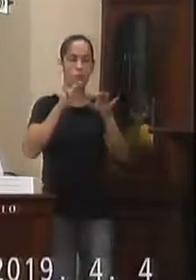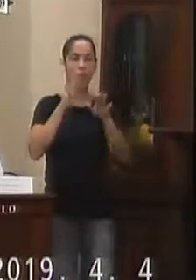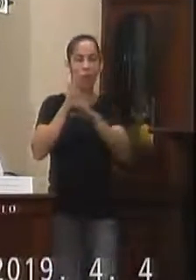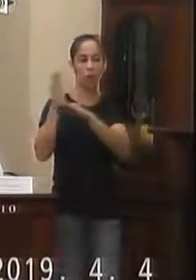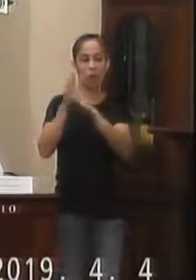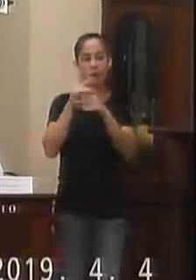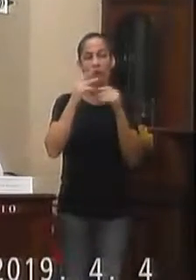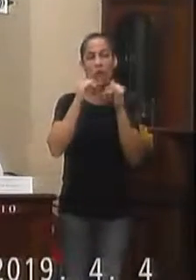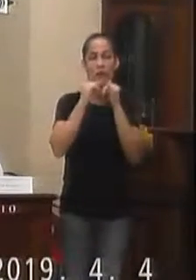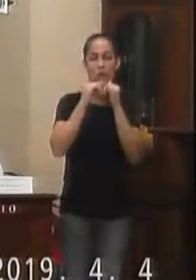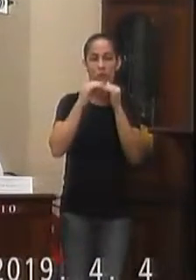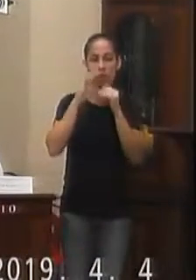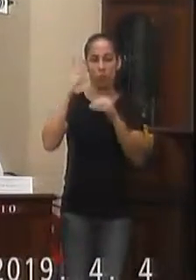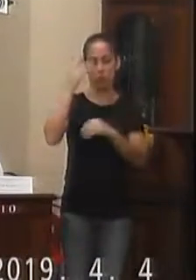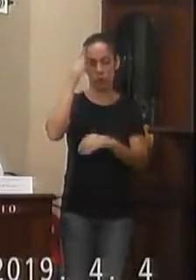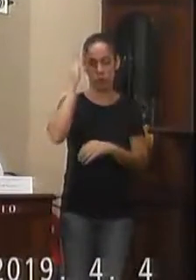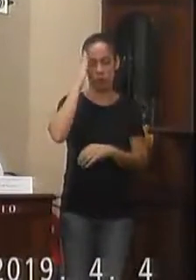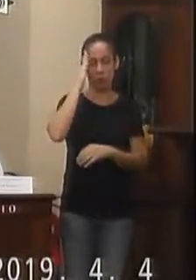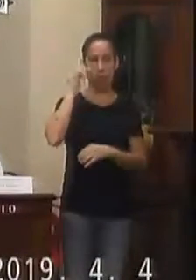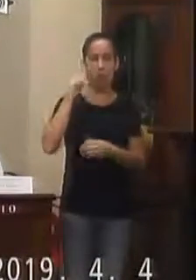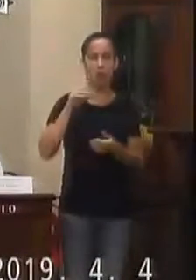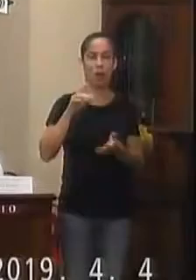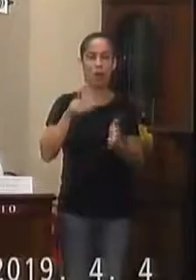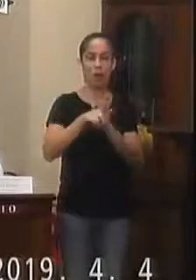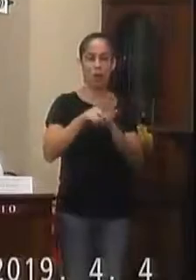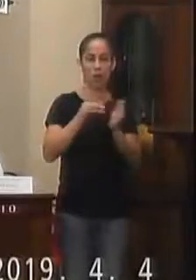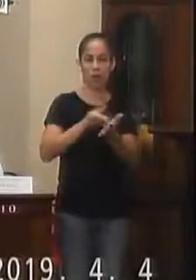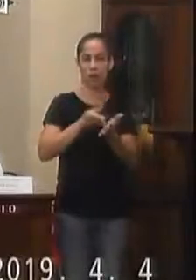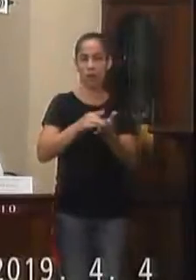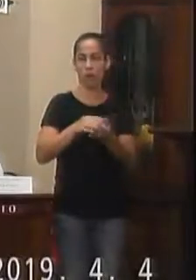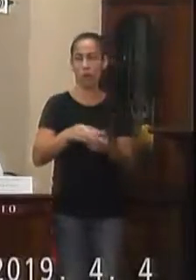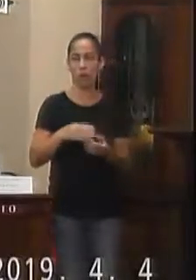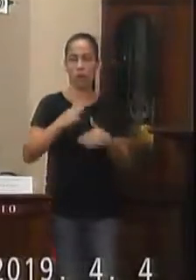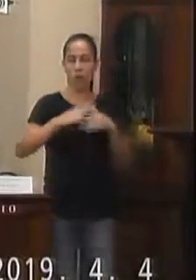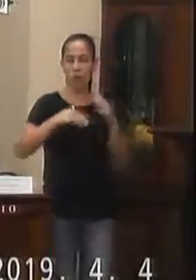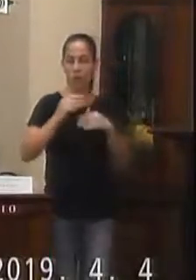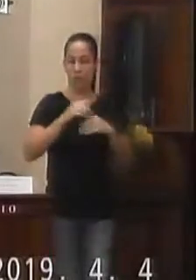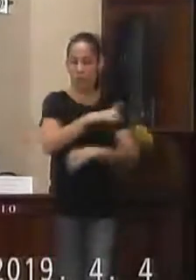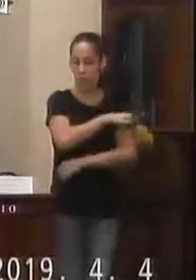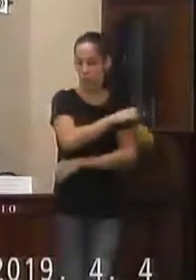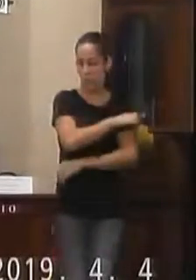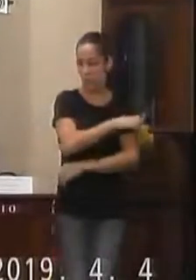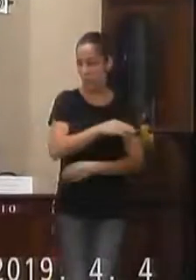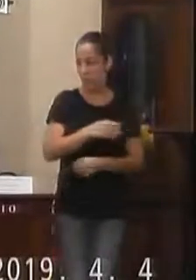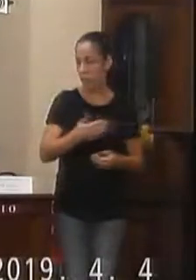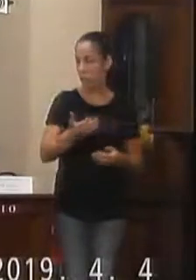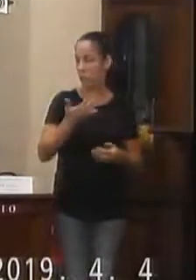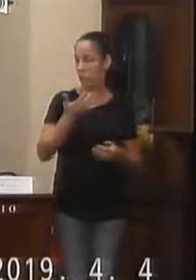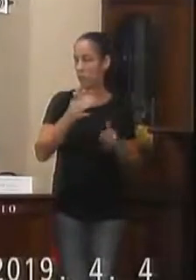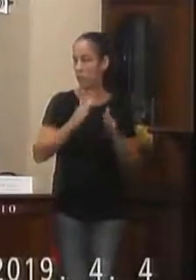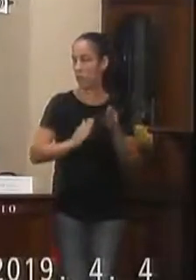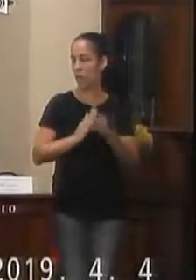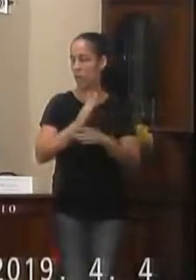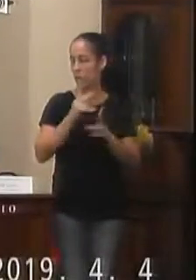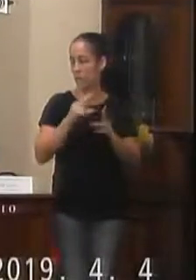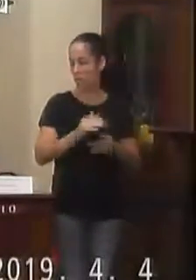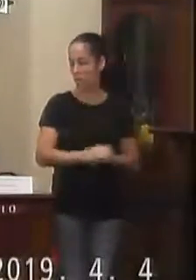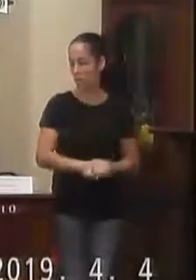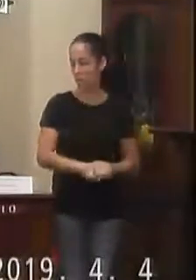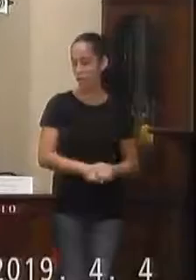nessa questão extremamente fundamental para a dignidade da profissão desses profissionais. Então, eu peço a aprovação dos mesmos. Obrigado,